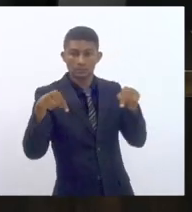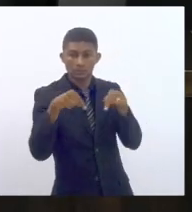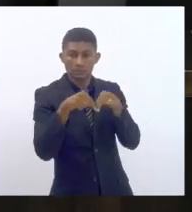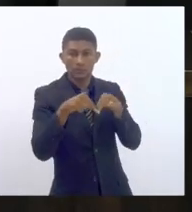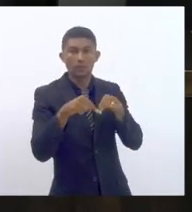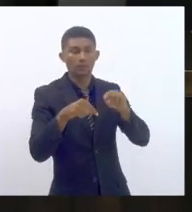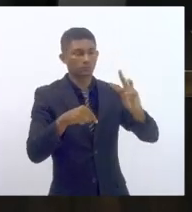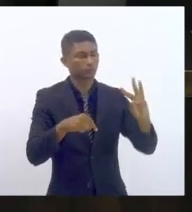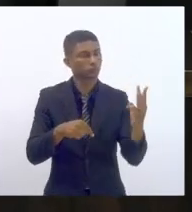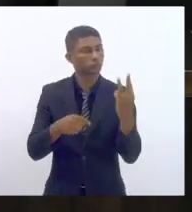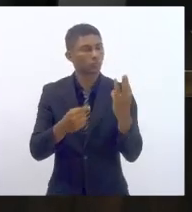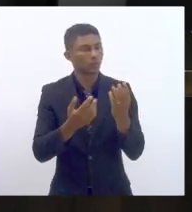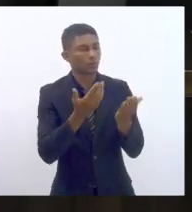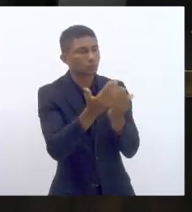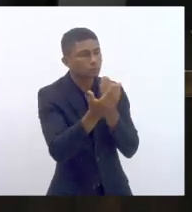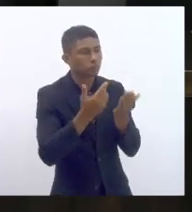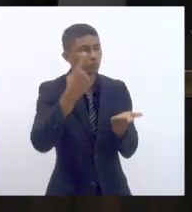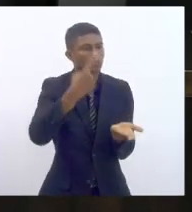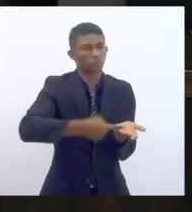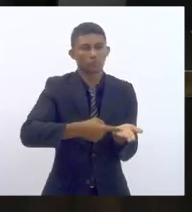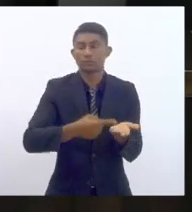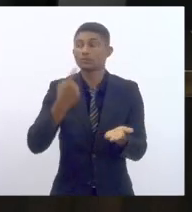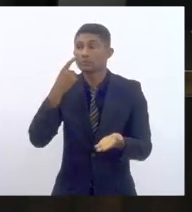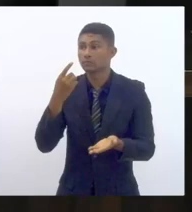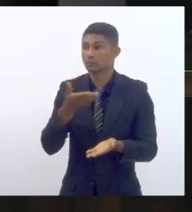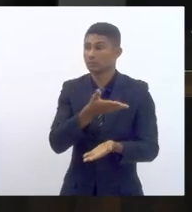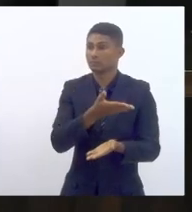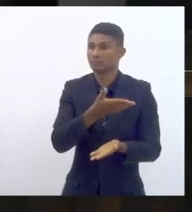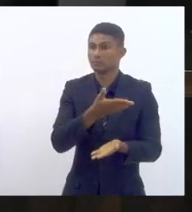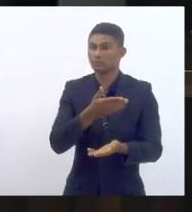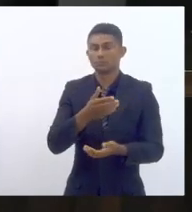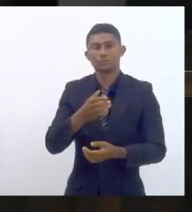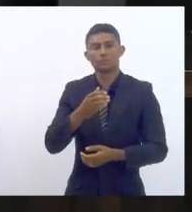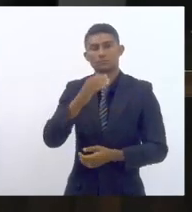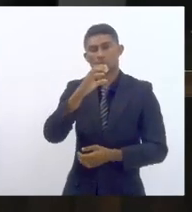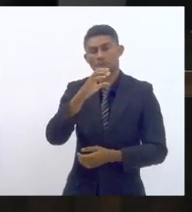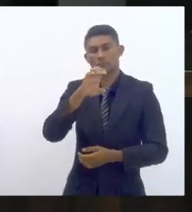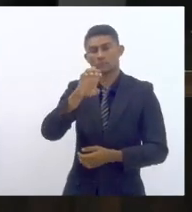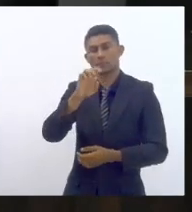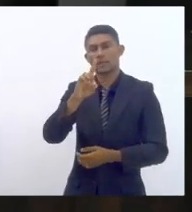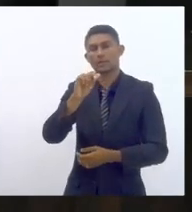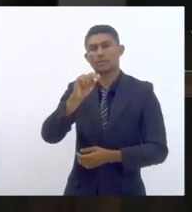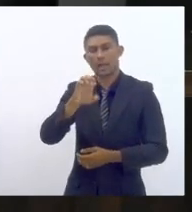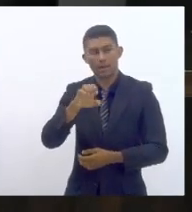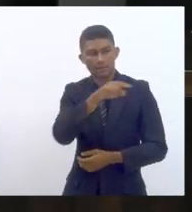acordo, deputado Bacelar, em relação aos sedaianos. Fica lá, vai lá.